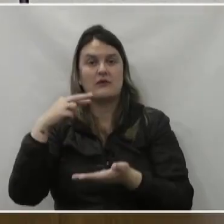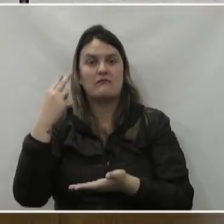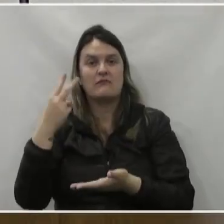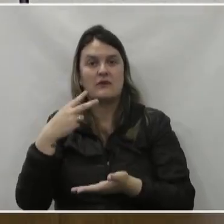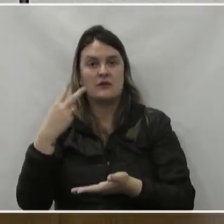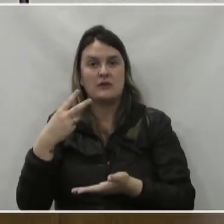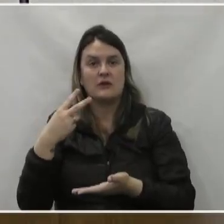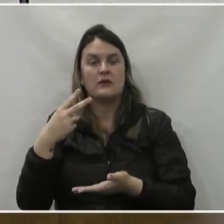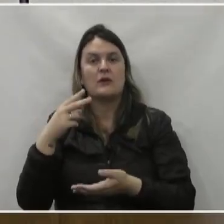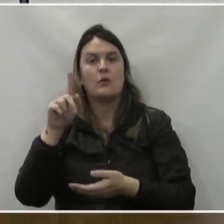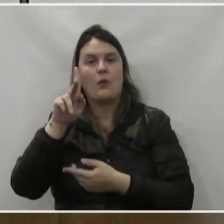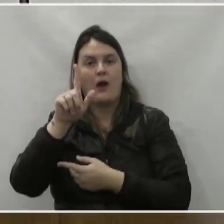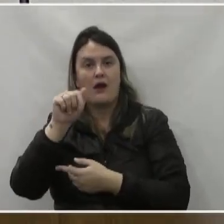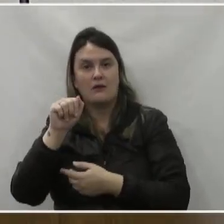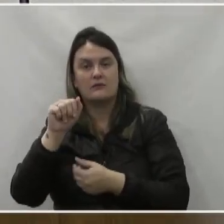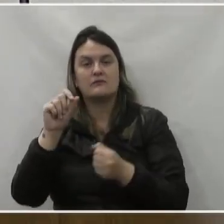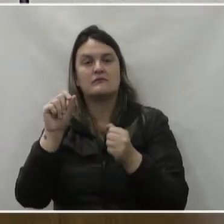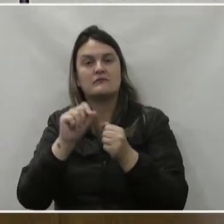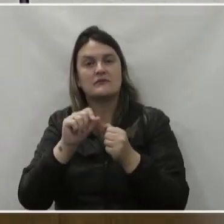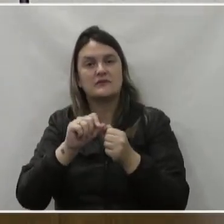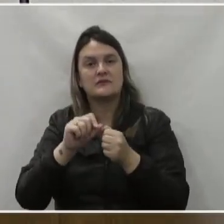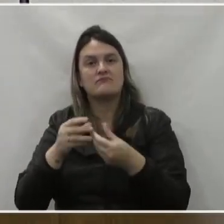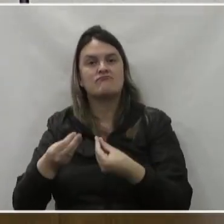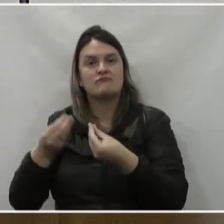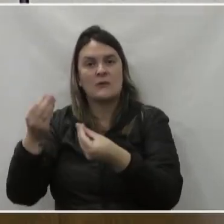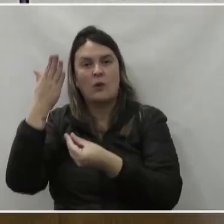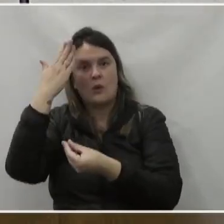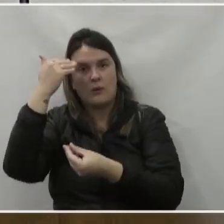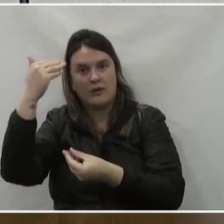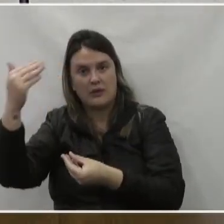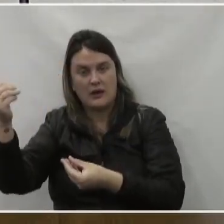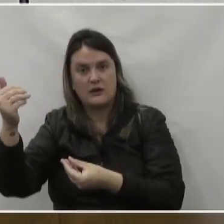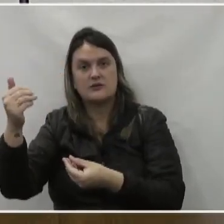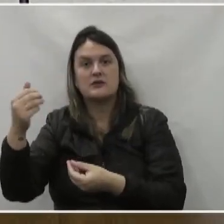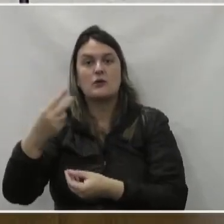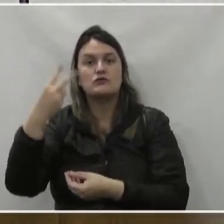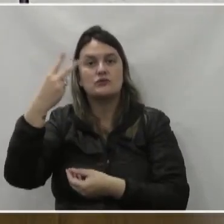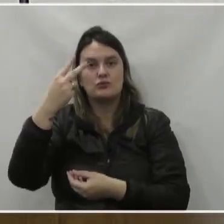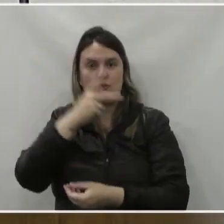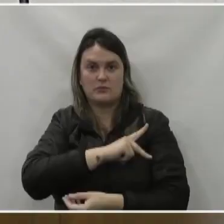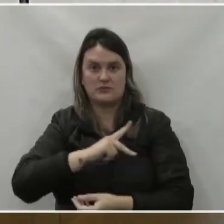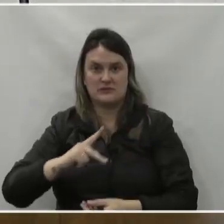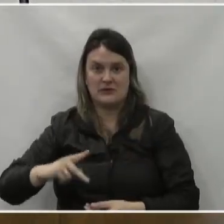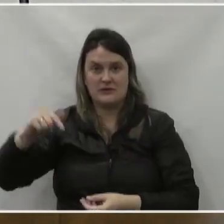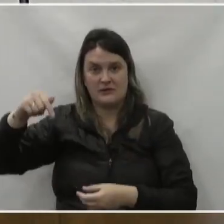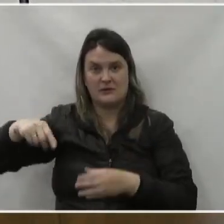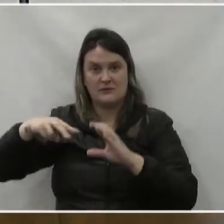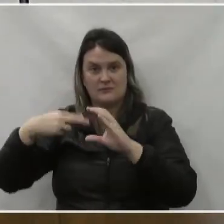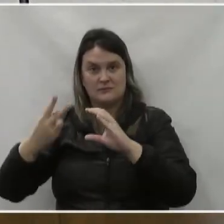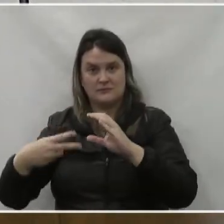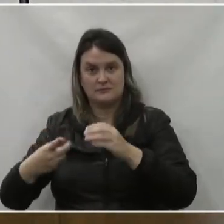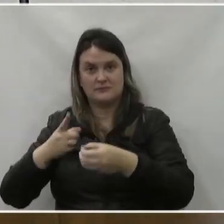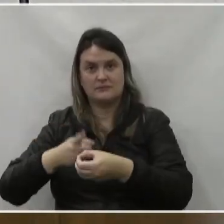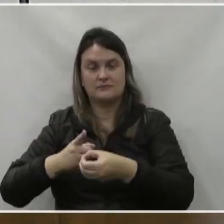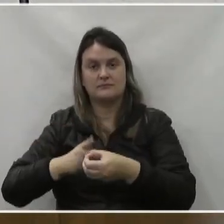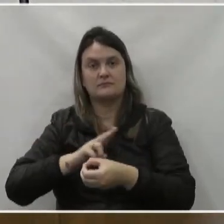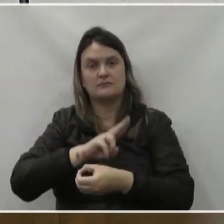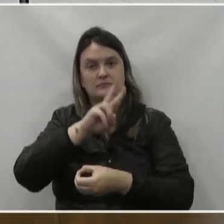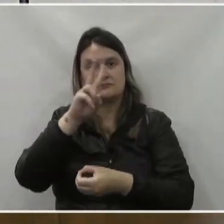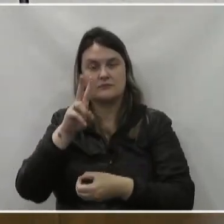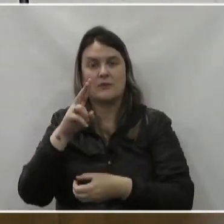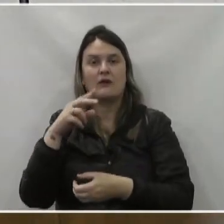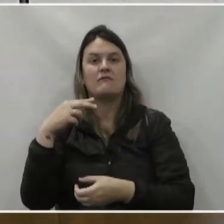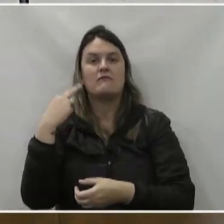vereadora protetora Guga, para fazer a entrega da homenagem ao vice-presidente da Câmara de Vereadores de União da Vitória,